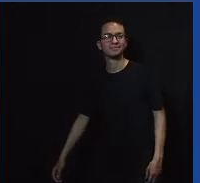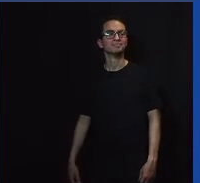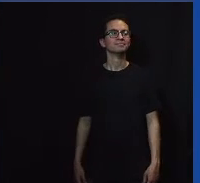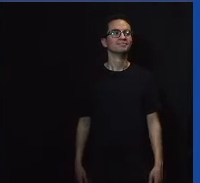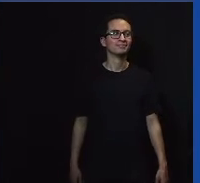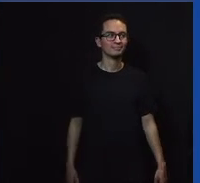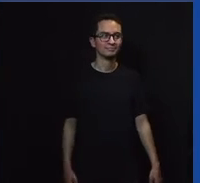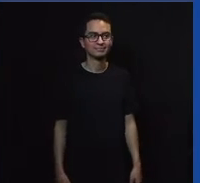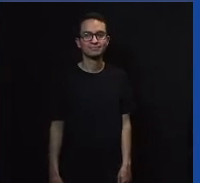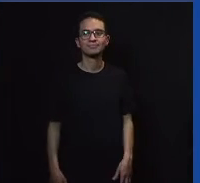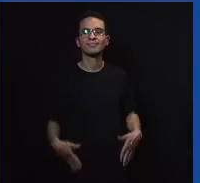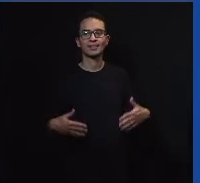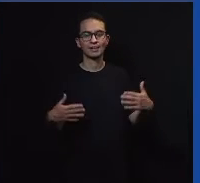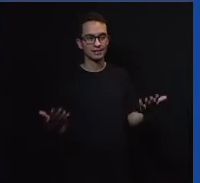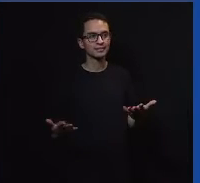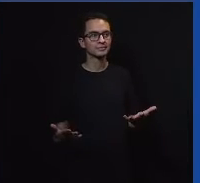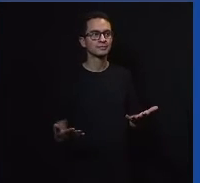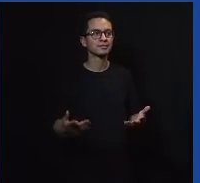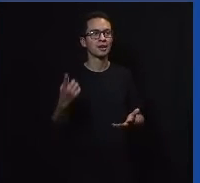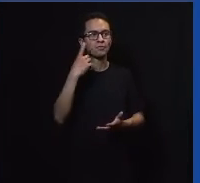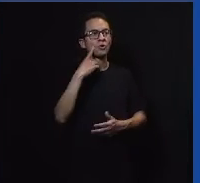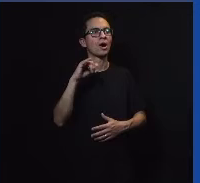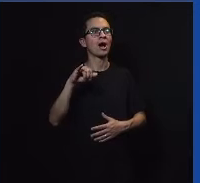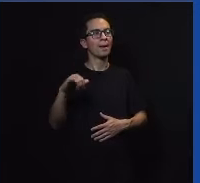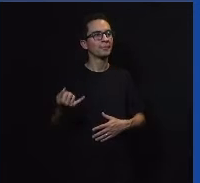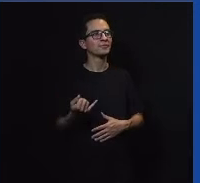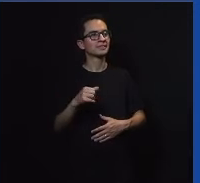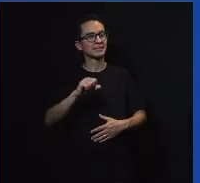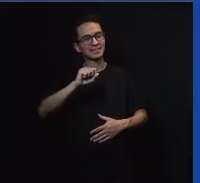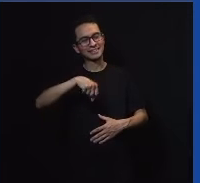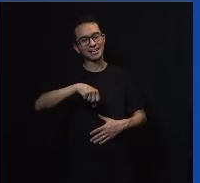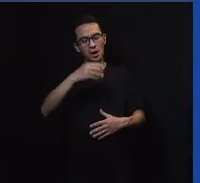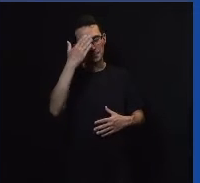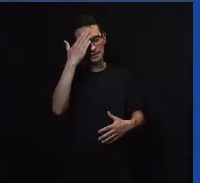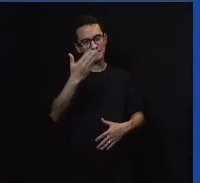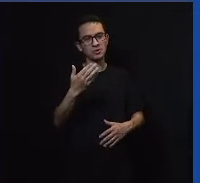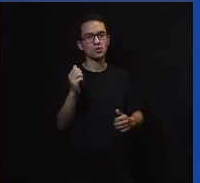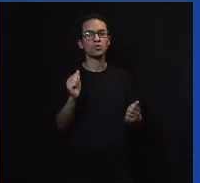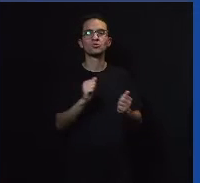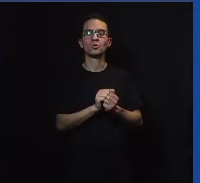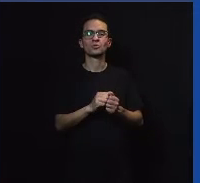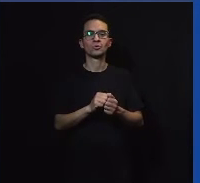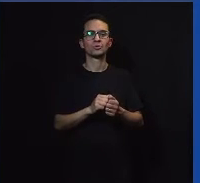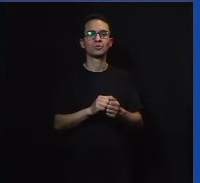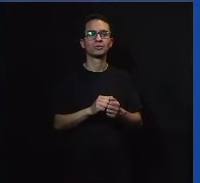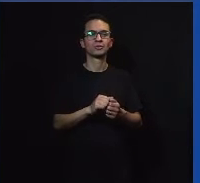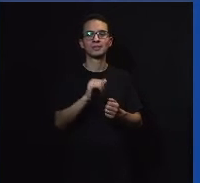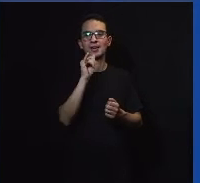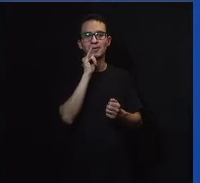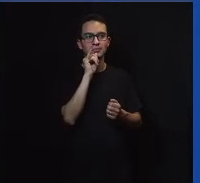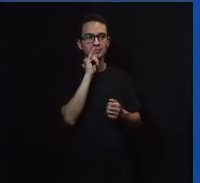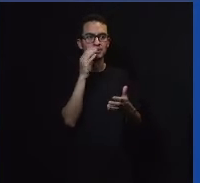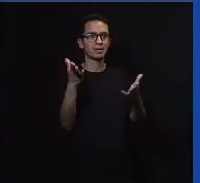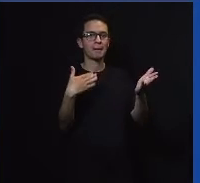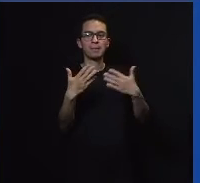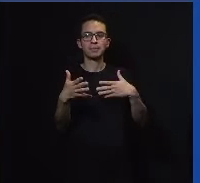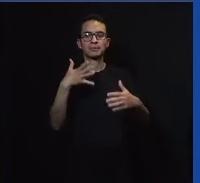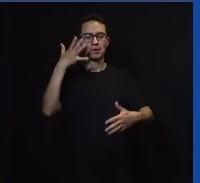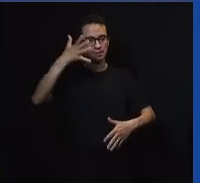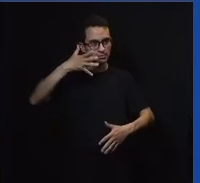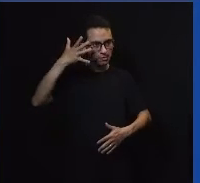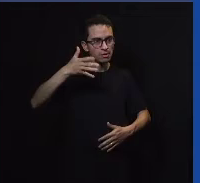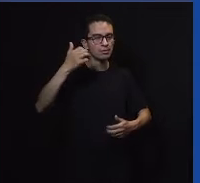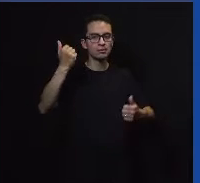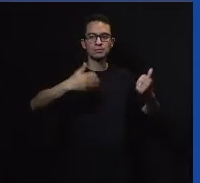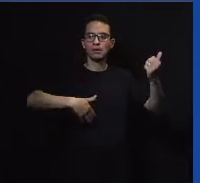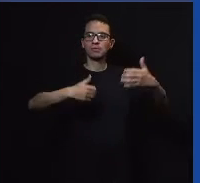Eu acho que eu vou pegar carona... Ui, desculpa, Ricardo. Vou pegar carona no que o Luiz estava falando, e